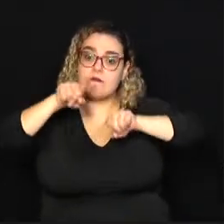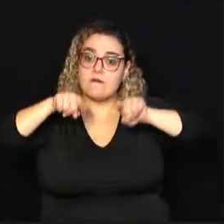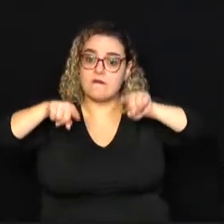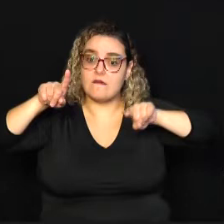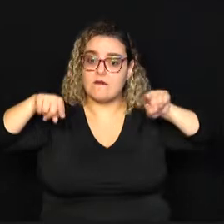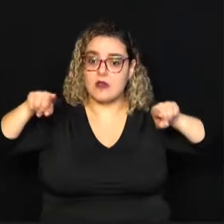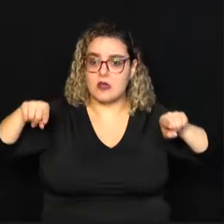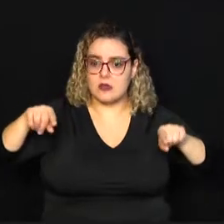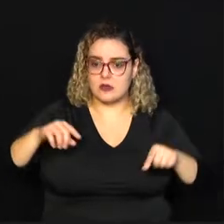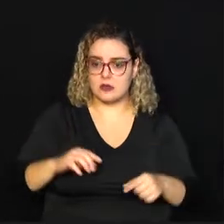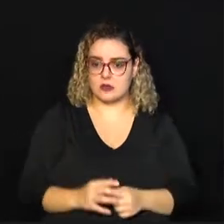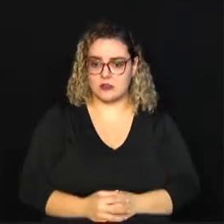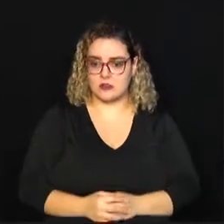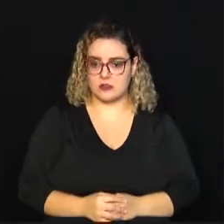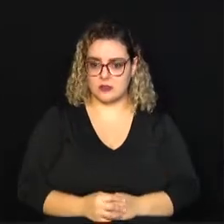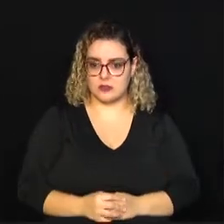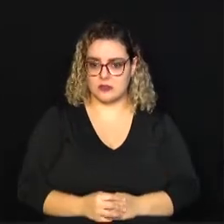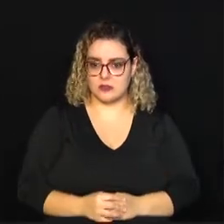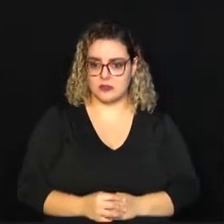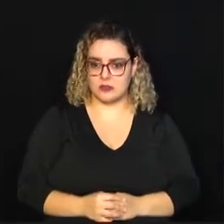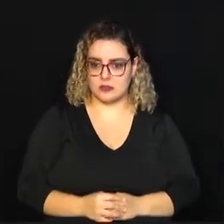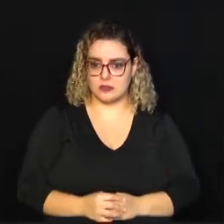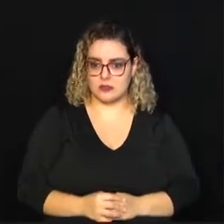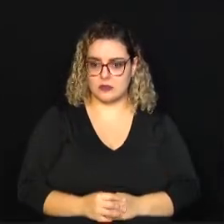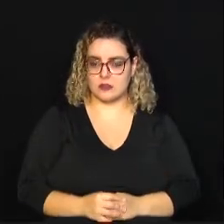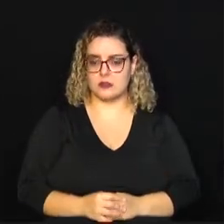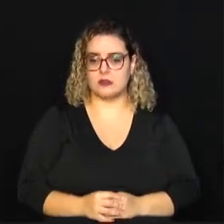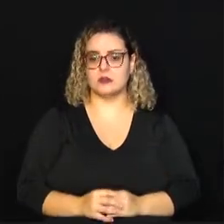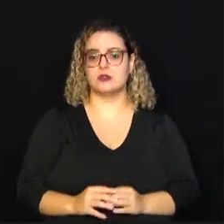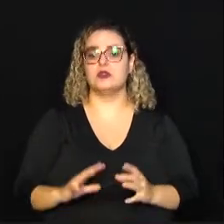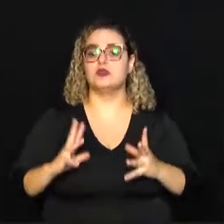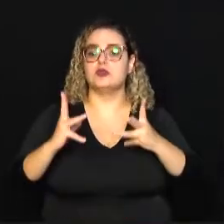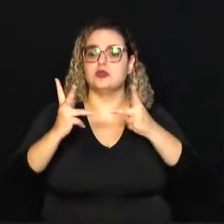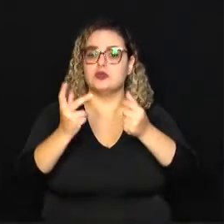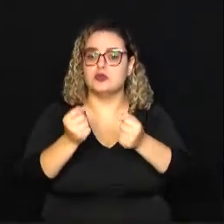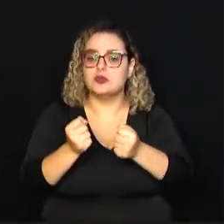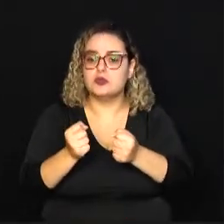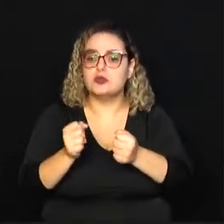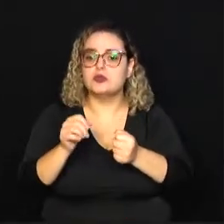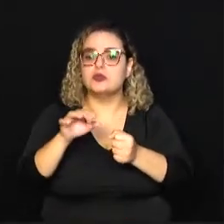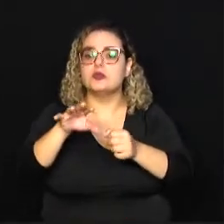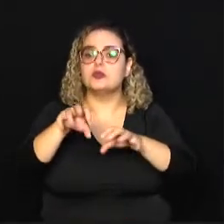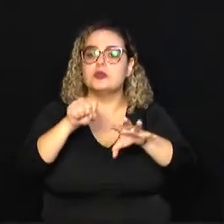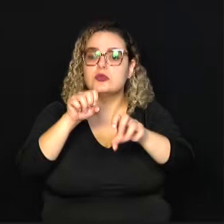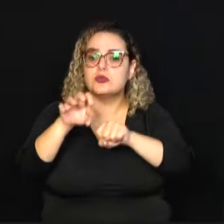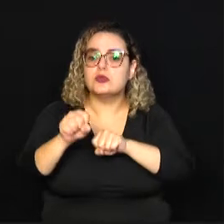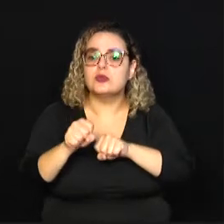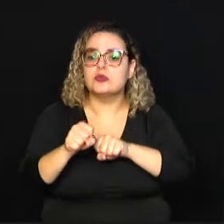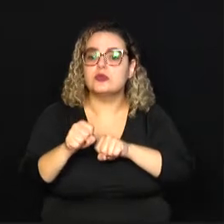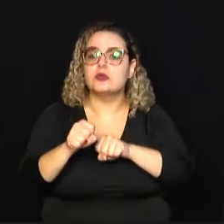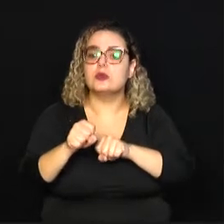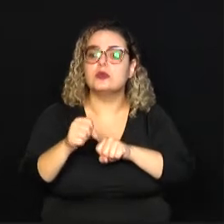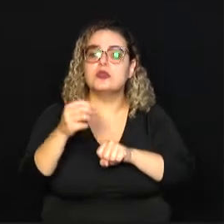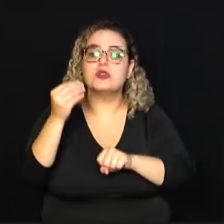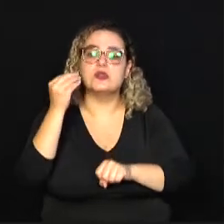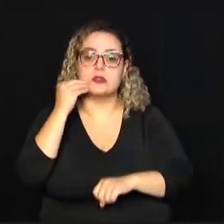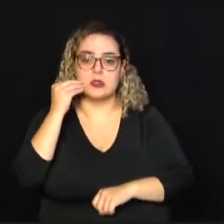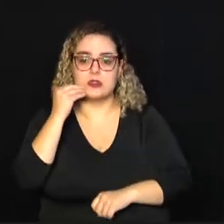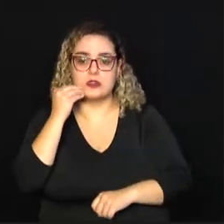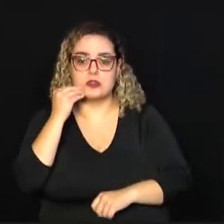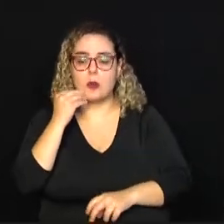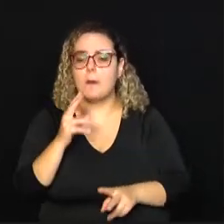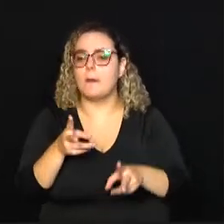predominantemente identificada nas amostras colhidas na região norte. tá? Em Manaus. Então, vejam,